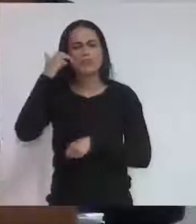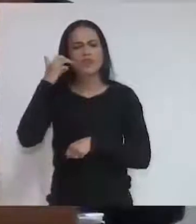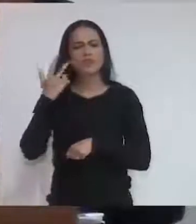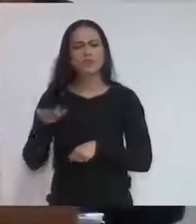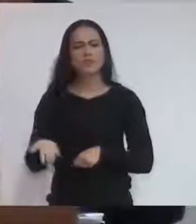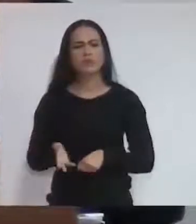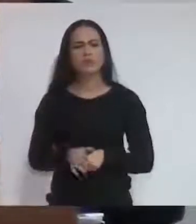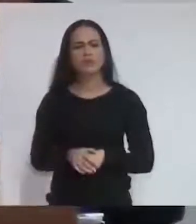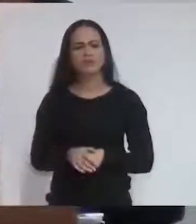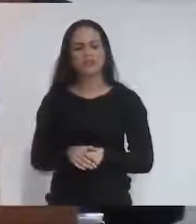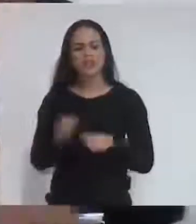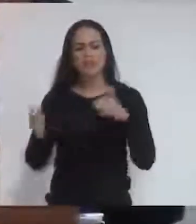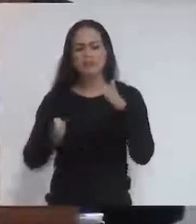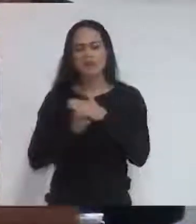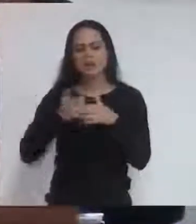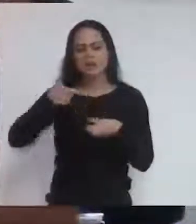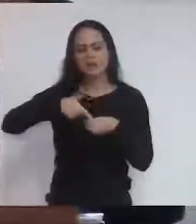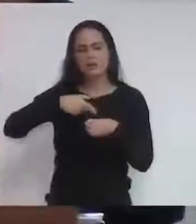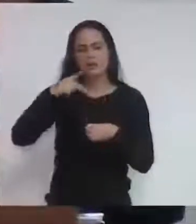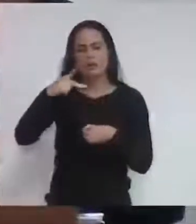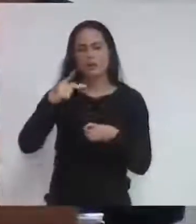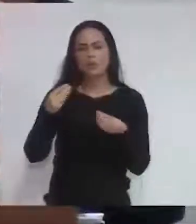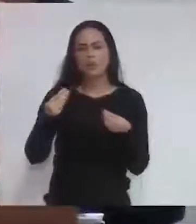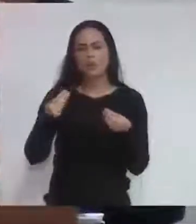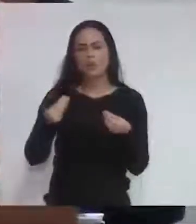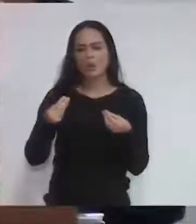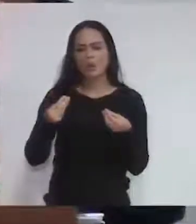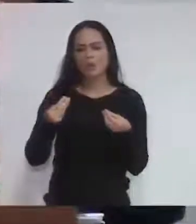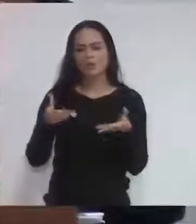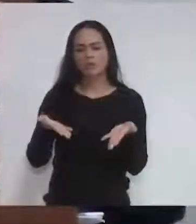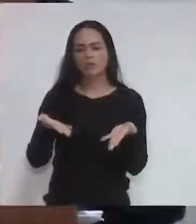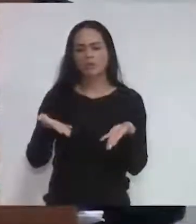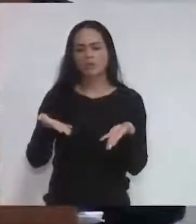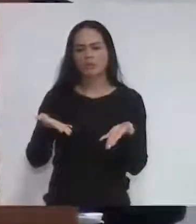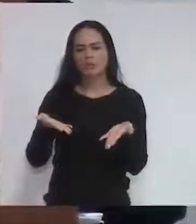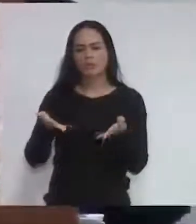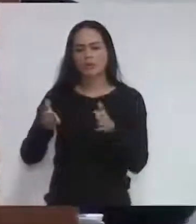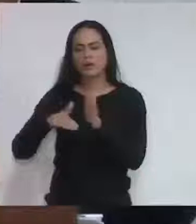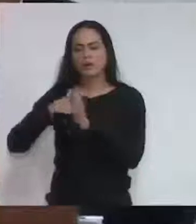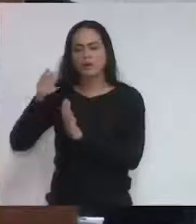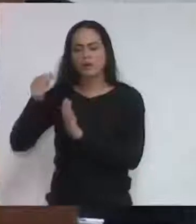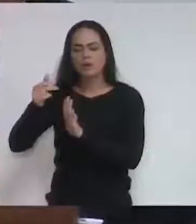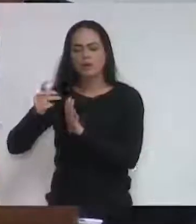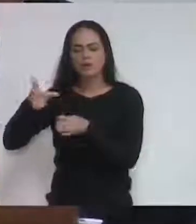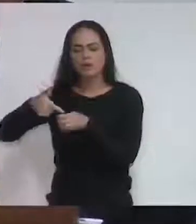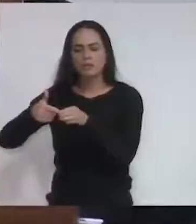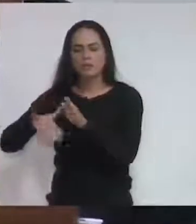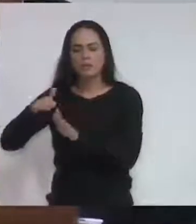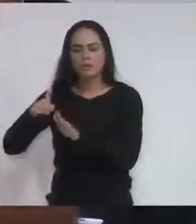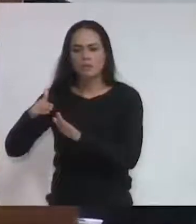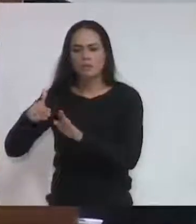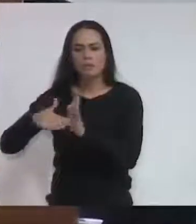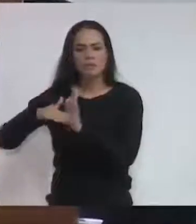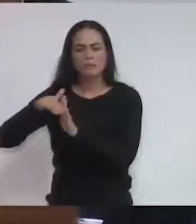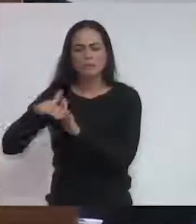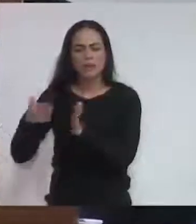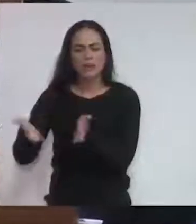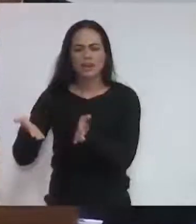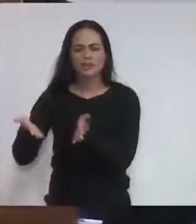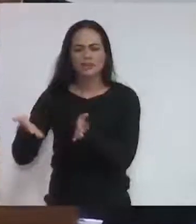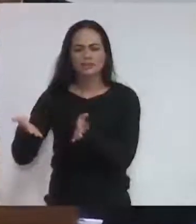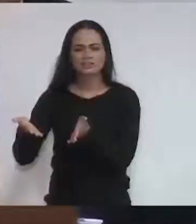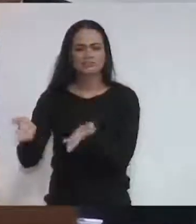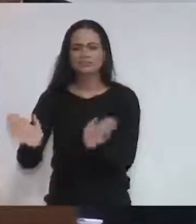fazer repassar esse tipo de aumento para os postos de gasolina? E o que eles estão cobrando, eu acho que cada um